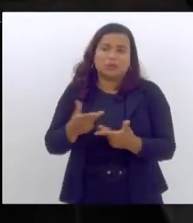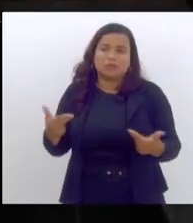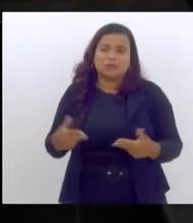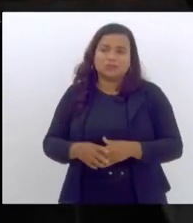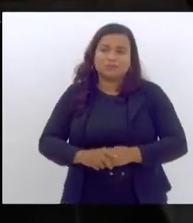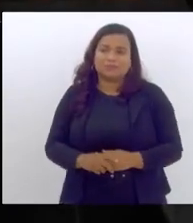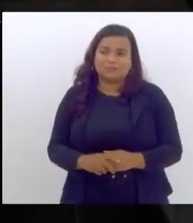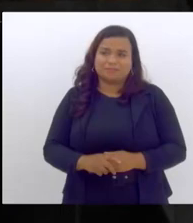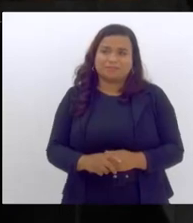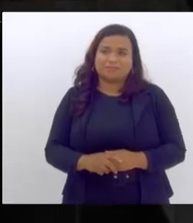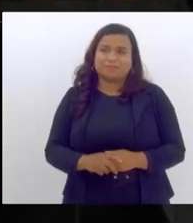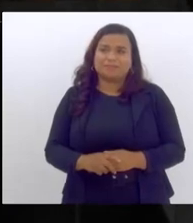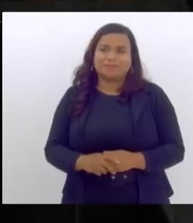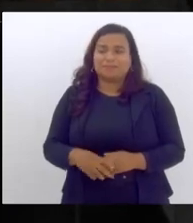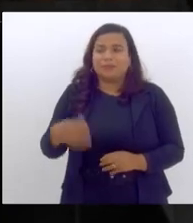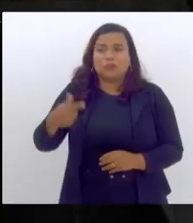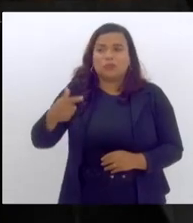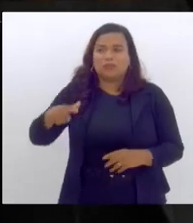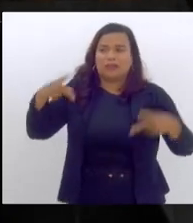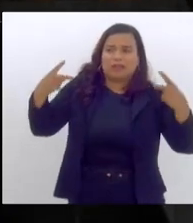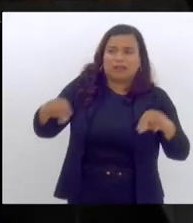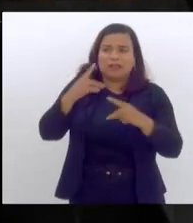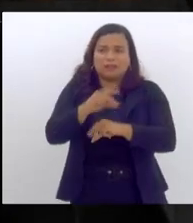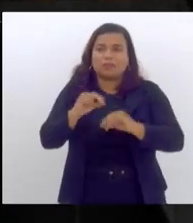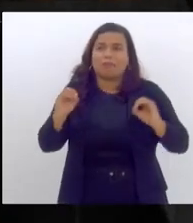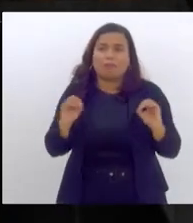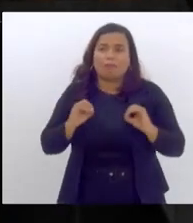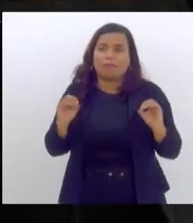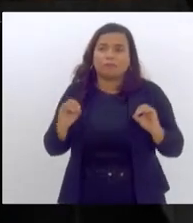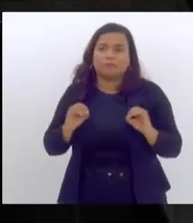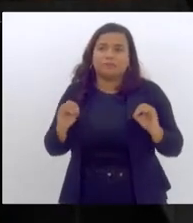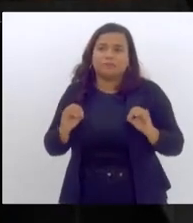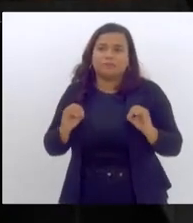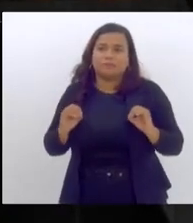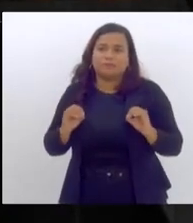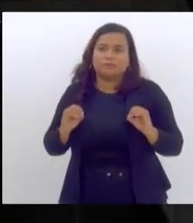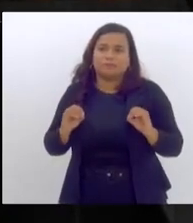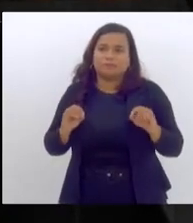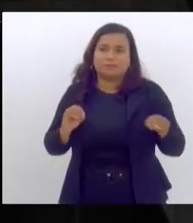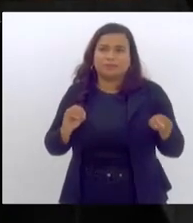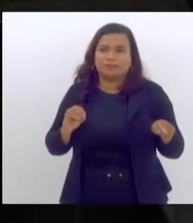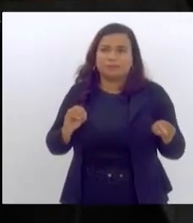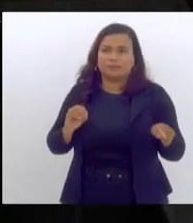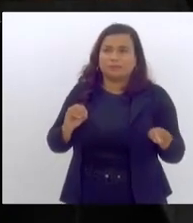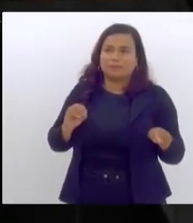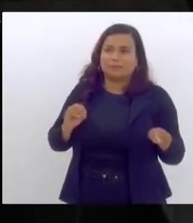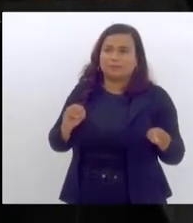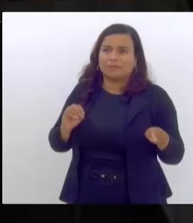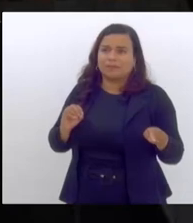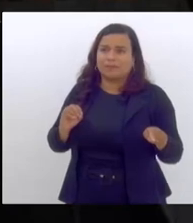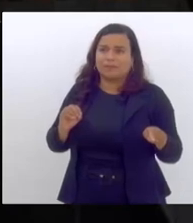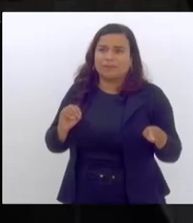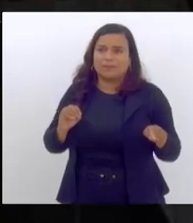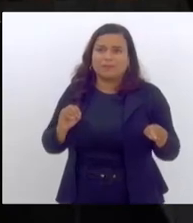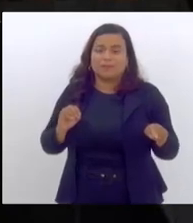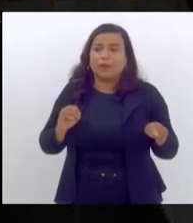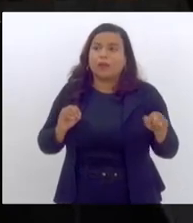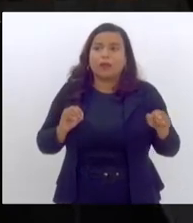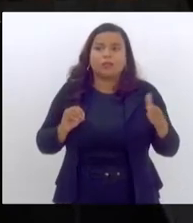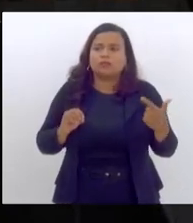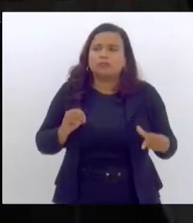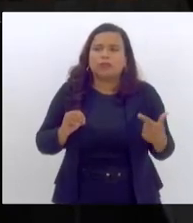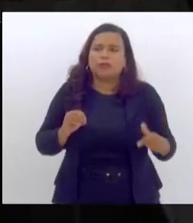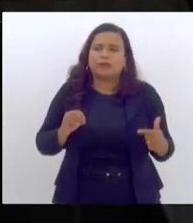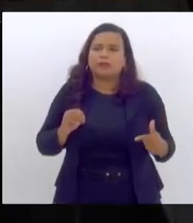tenho nenhuma simpatia por mandato de Banco Central. Não tenho nenhuma simpatia, mas não é aí que é a questão.